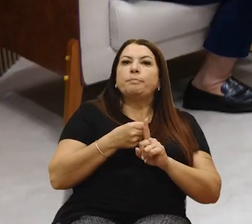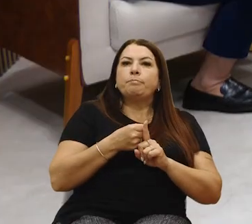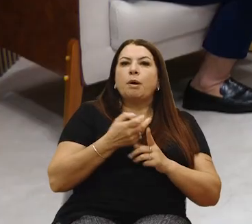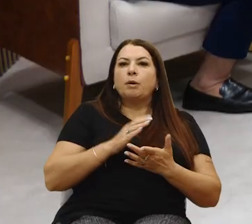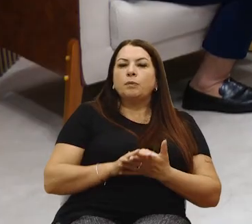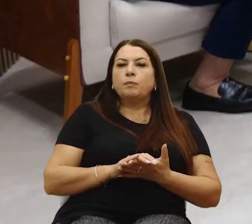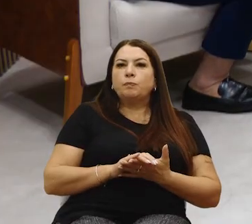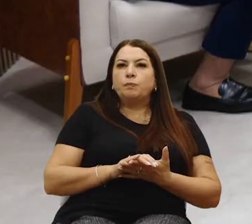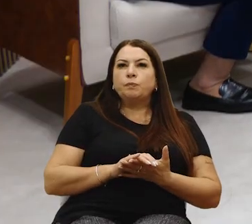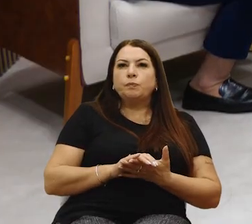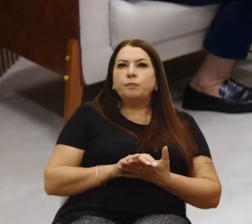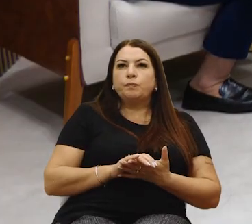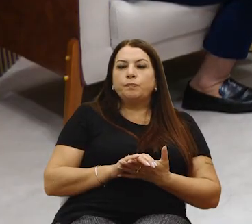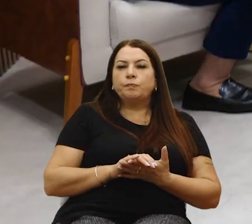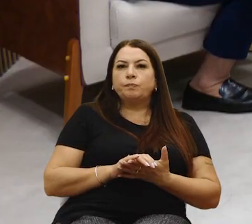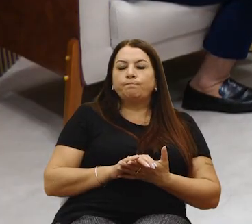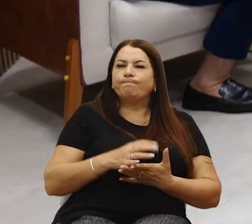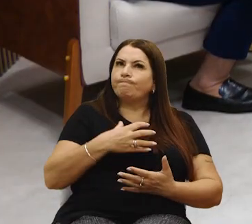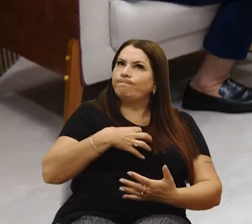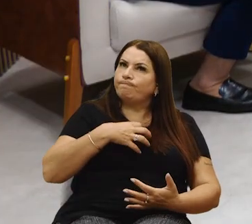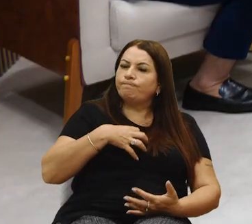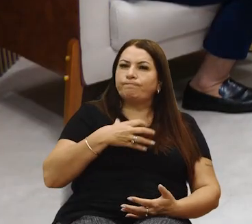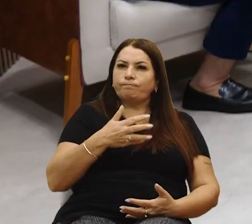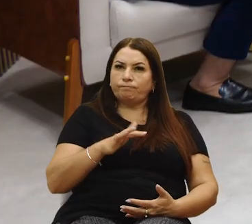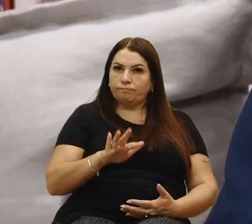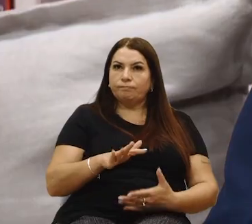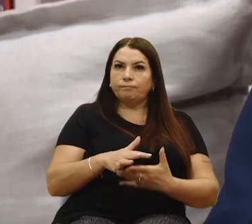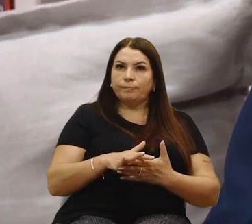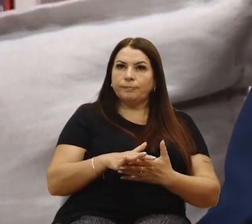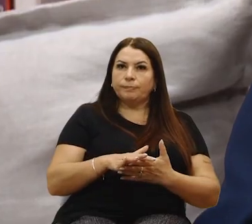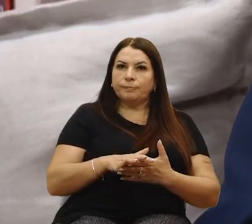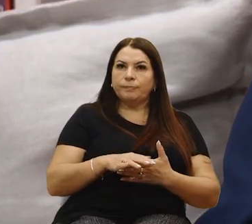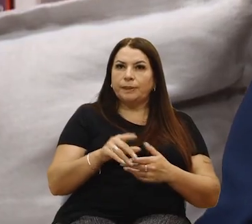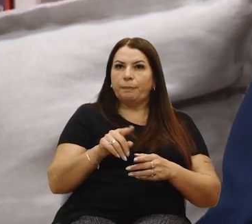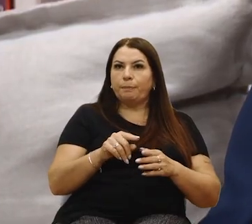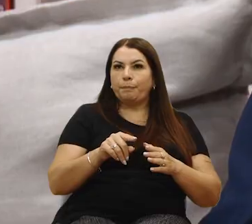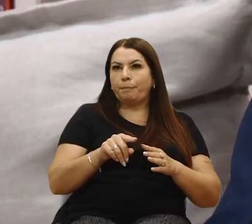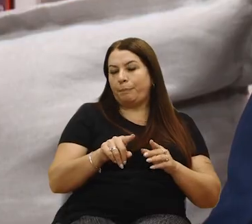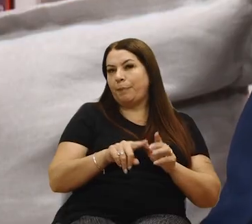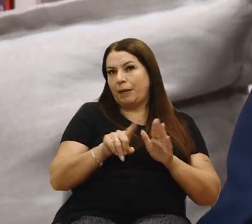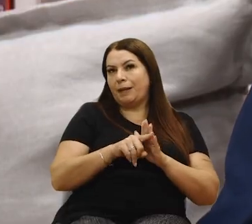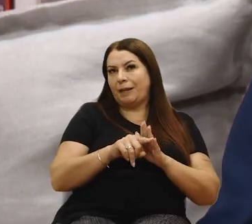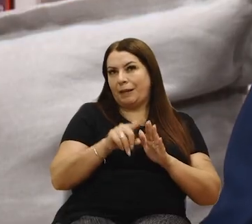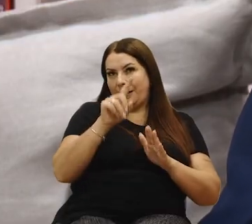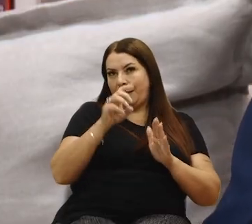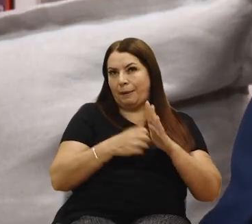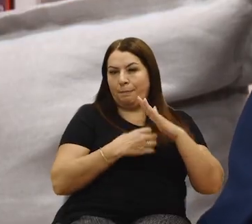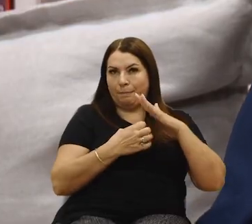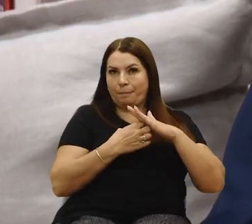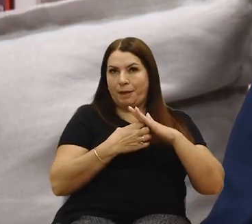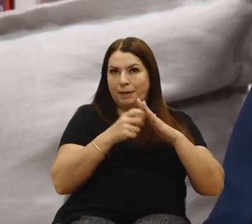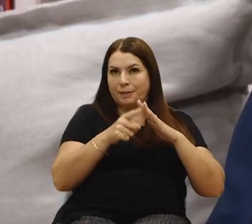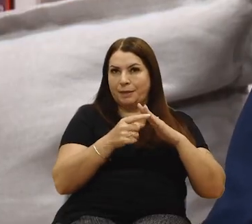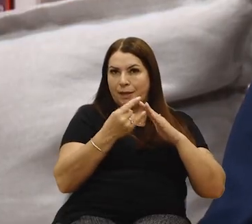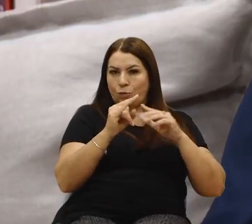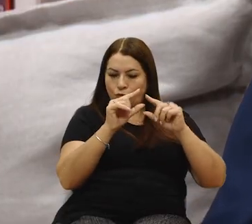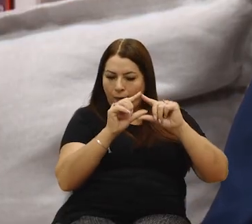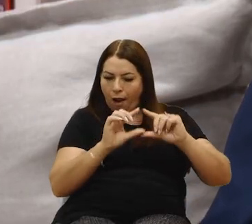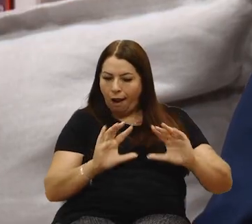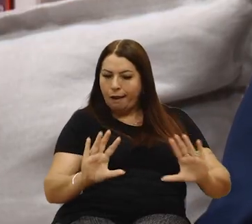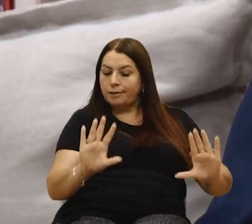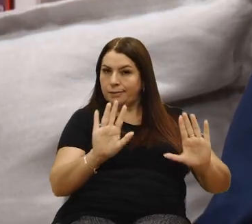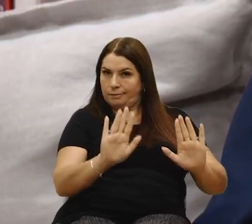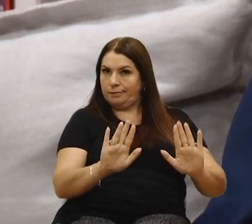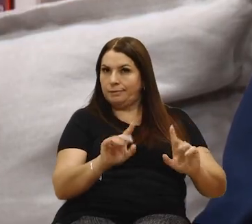impacto ele é sentido muitas vezes pelo empregador no número lá na última linha,